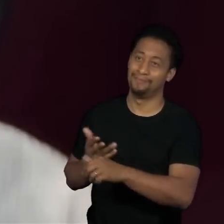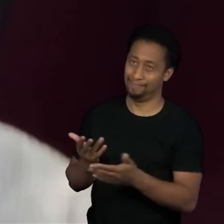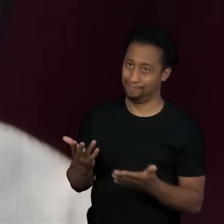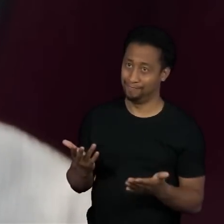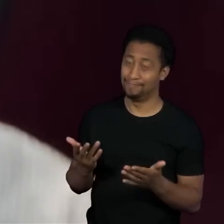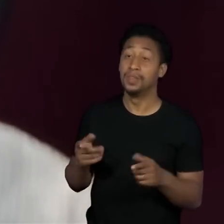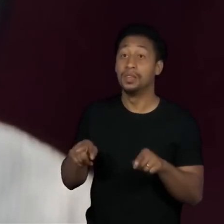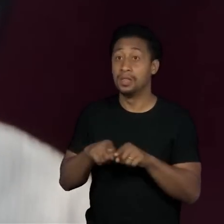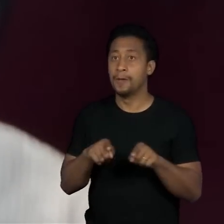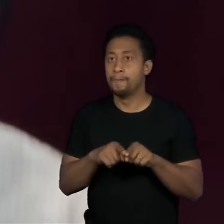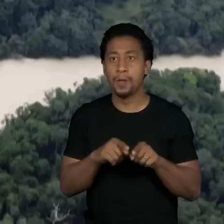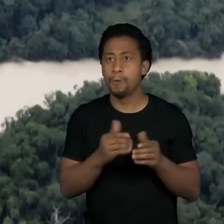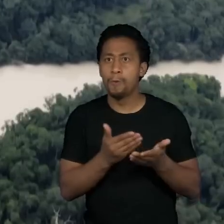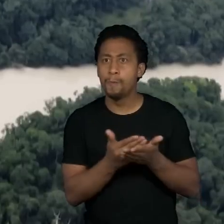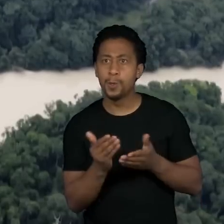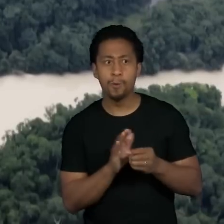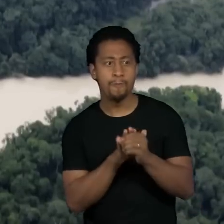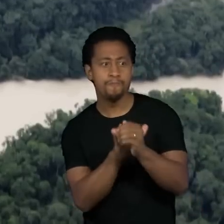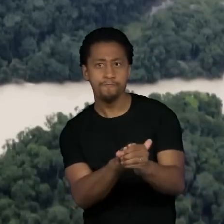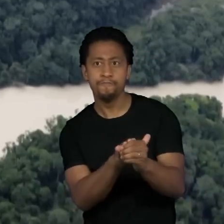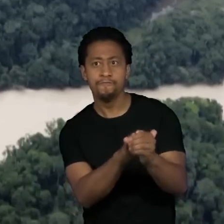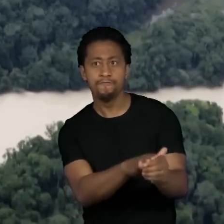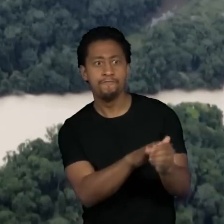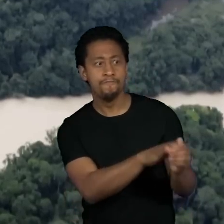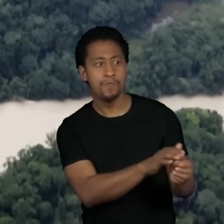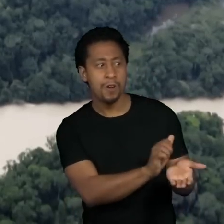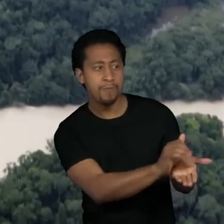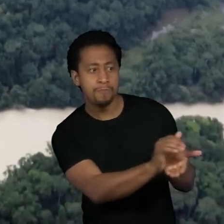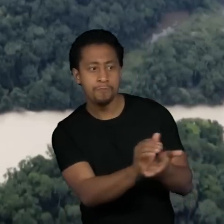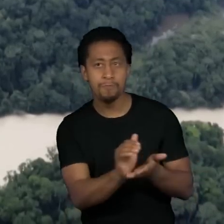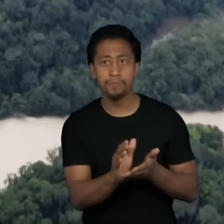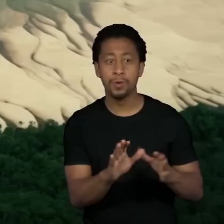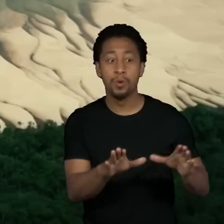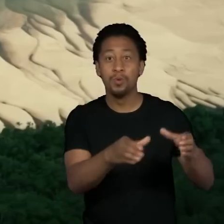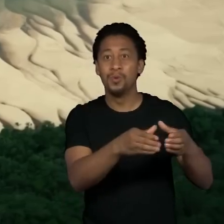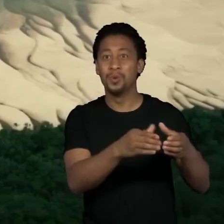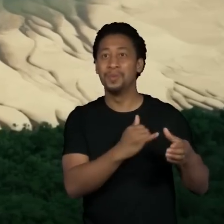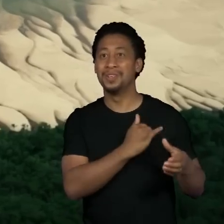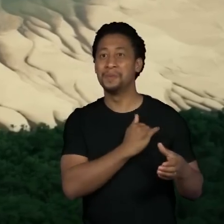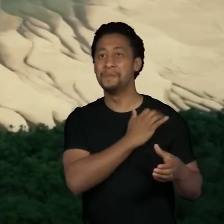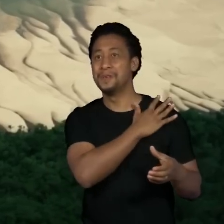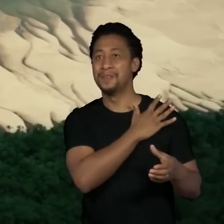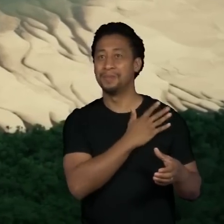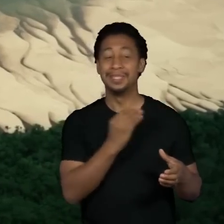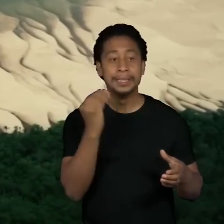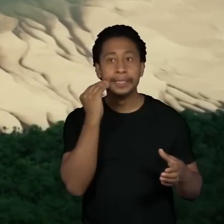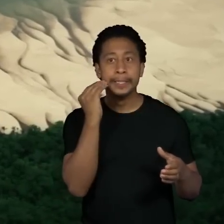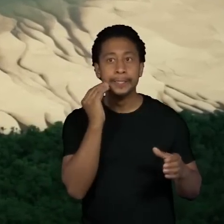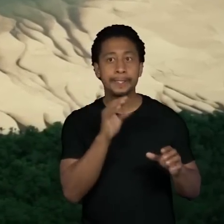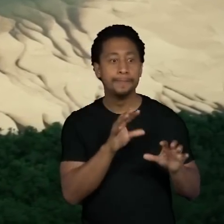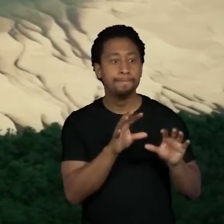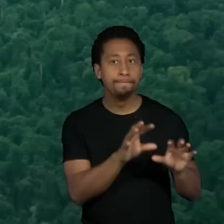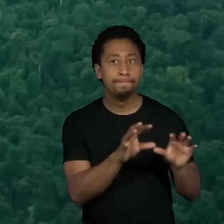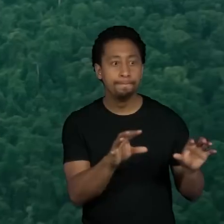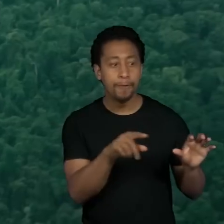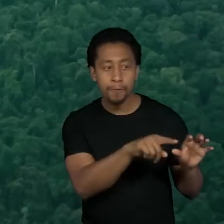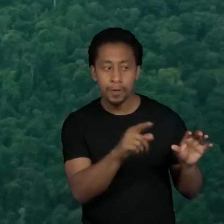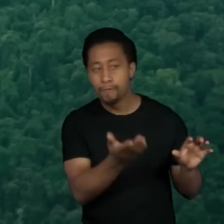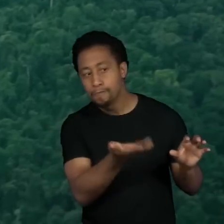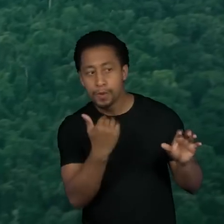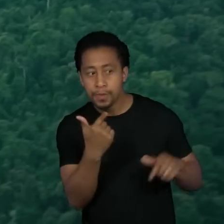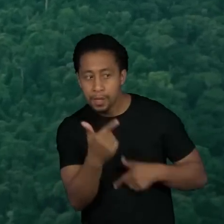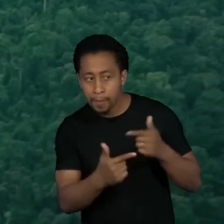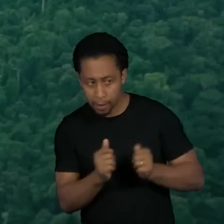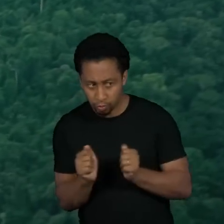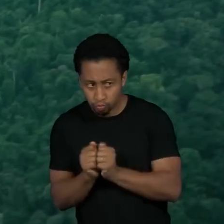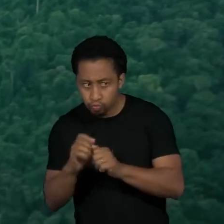outra ponta do território, lá no estado do Amazonas, e tentar convencê-los a aderir à mineração predatória